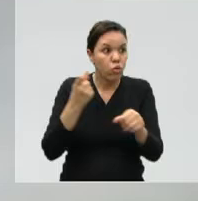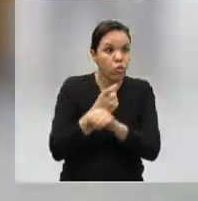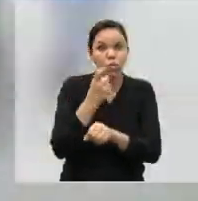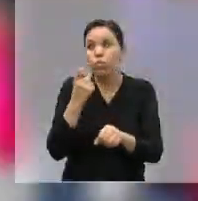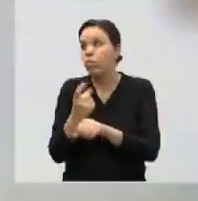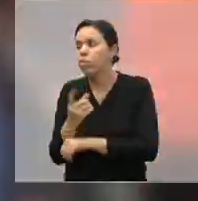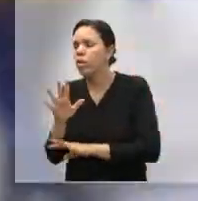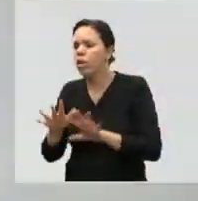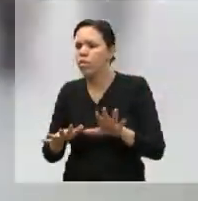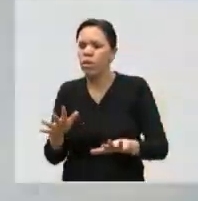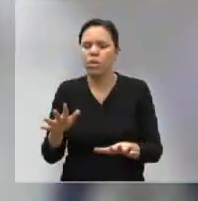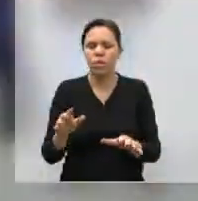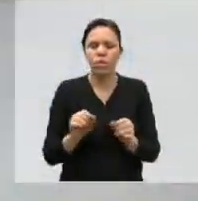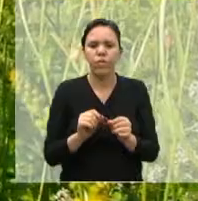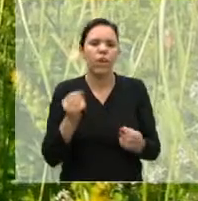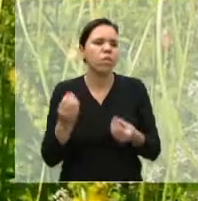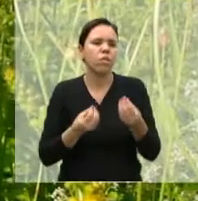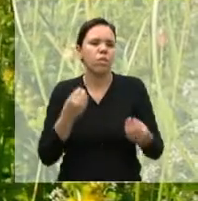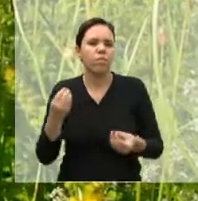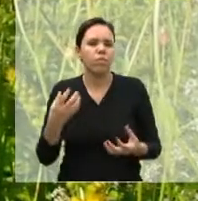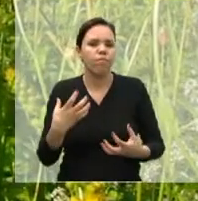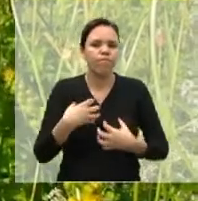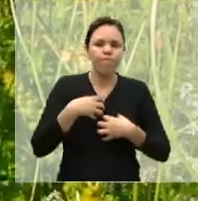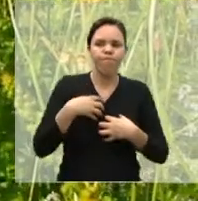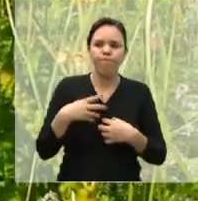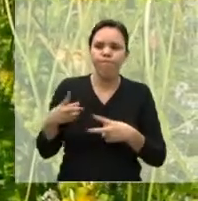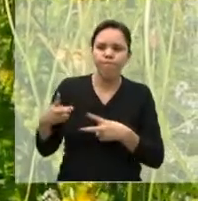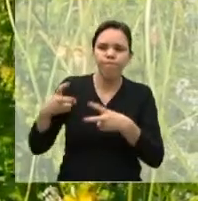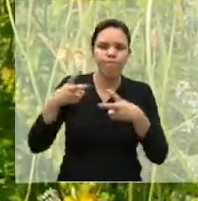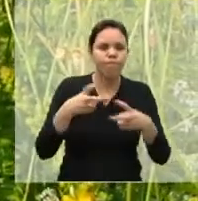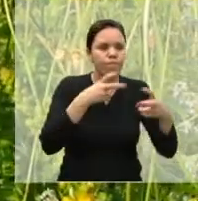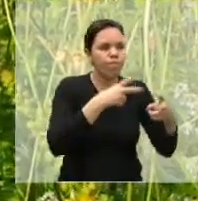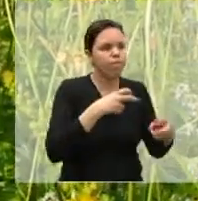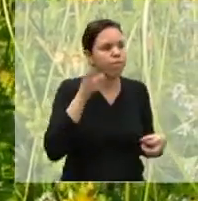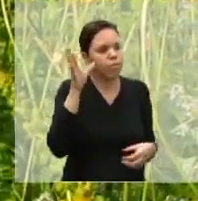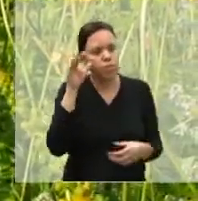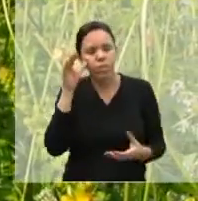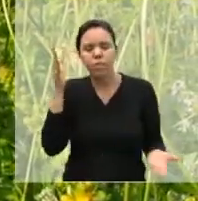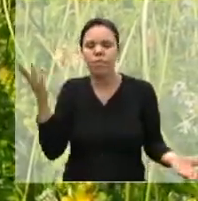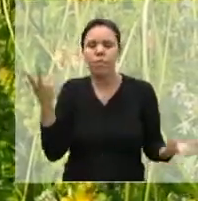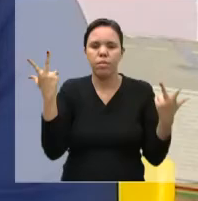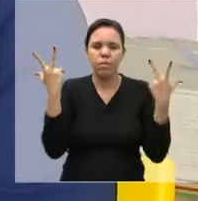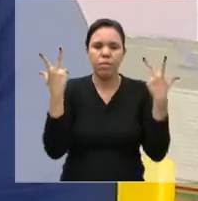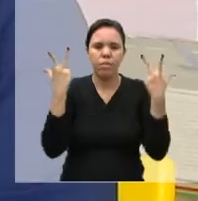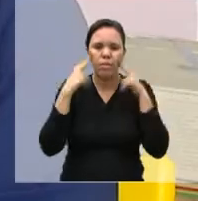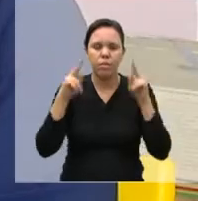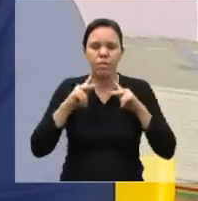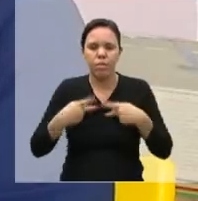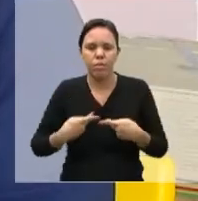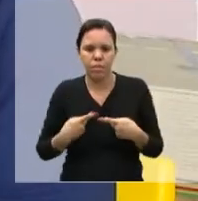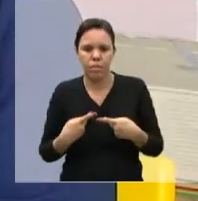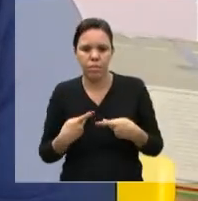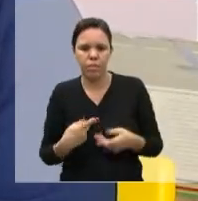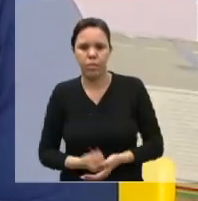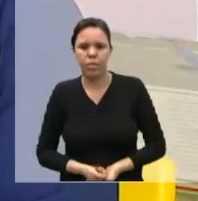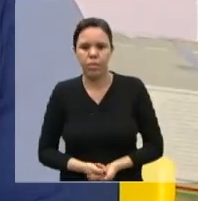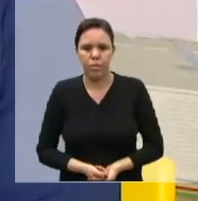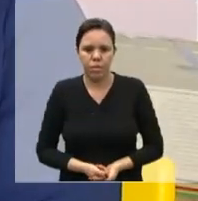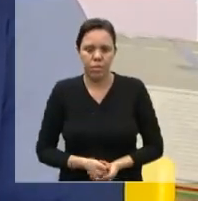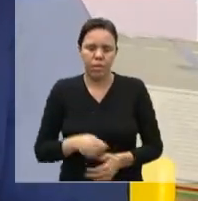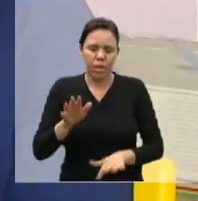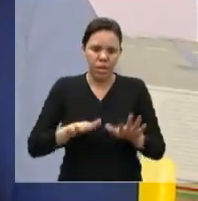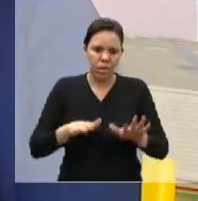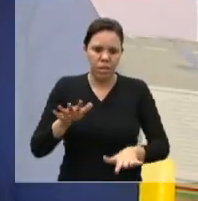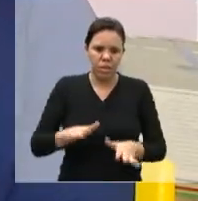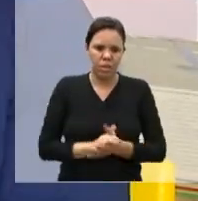uma forma por instinto mesmo, né? Usando a curiosidade, né, natural do ser humano. E muitas vezes a gente fica achando que a